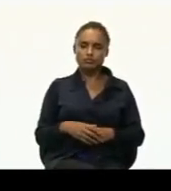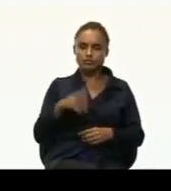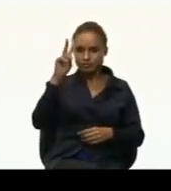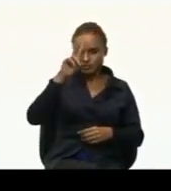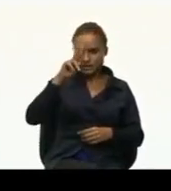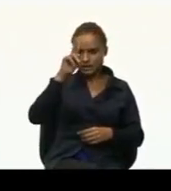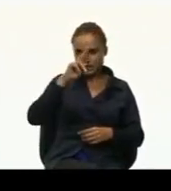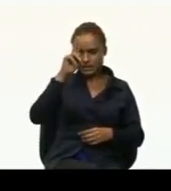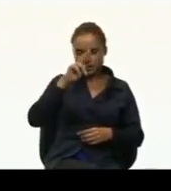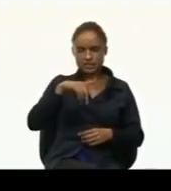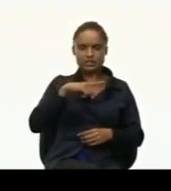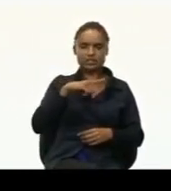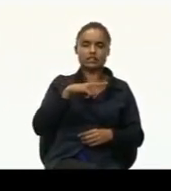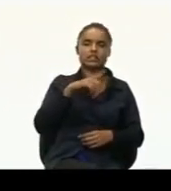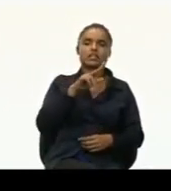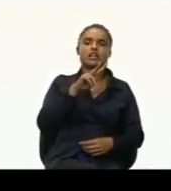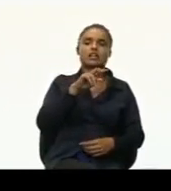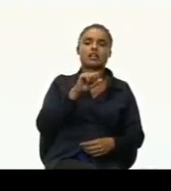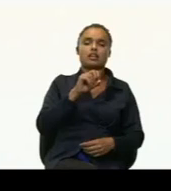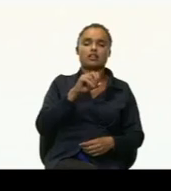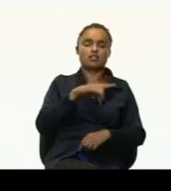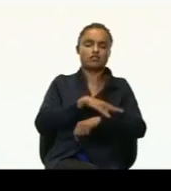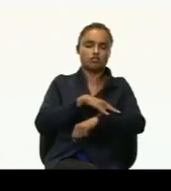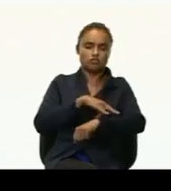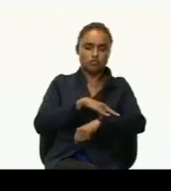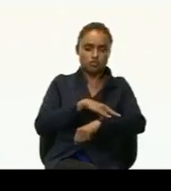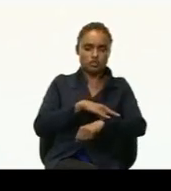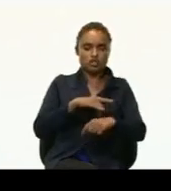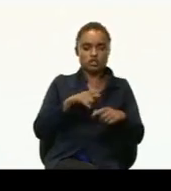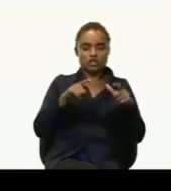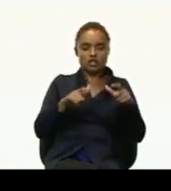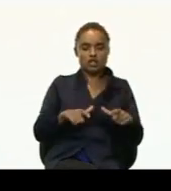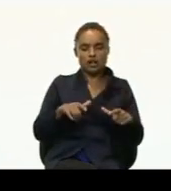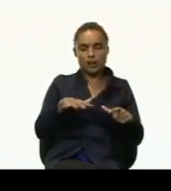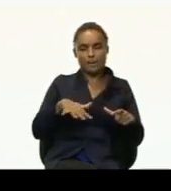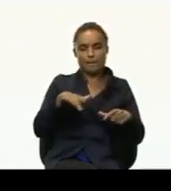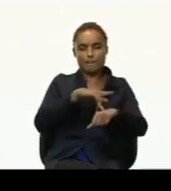tinha que vaso, sanitário, mictório,